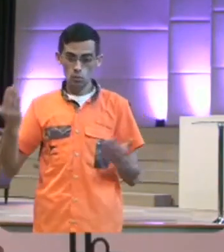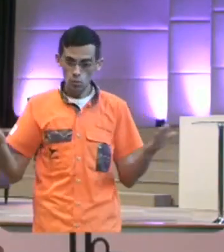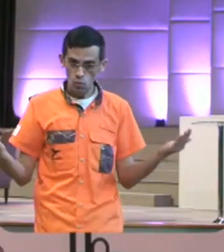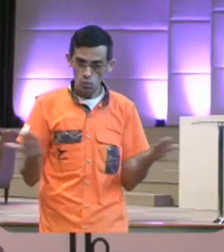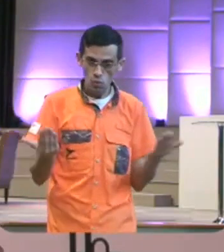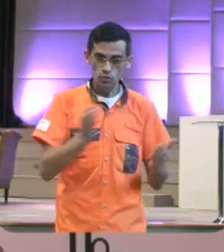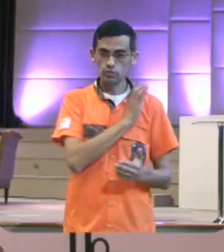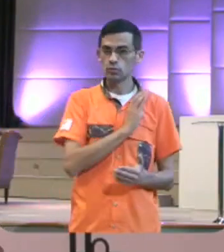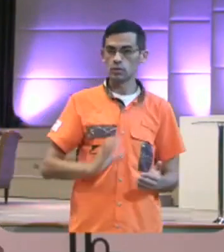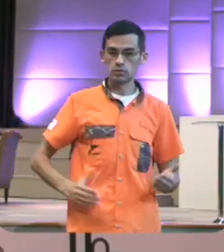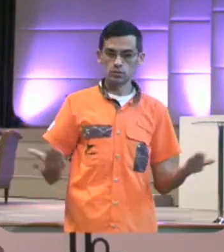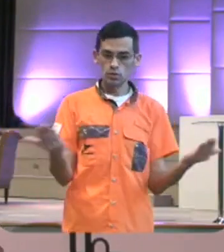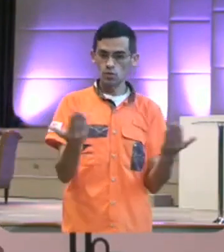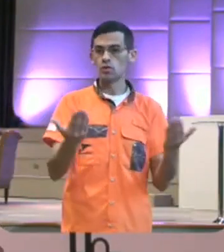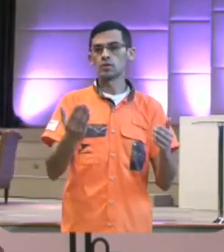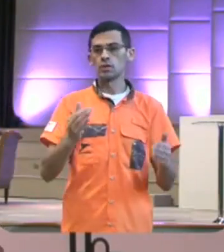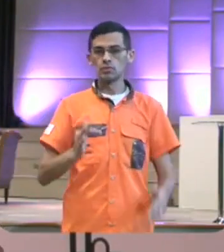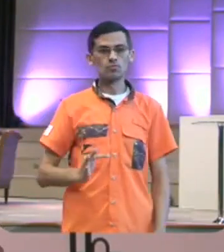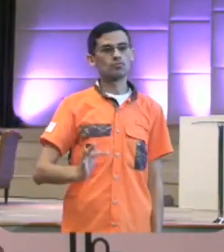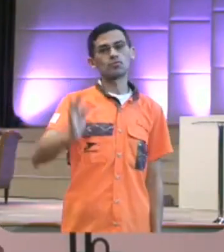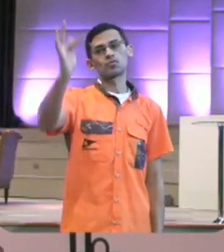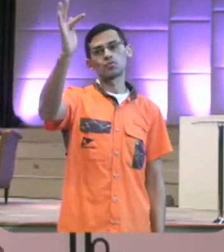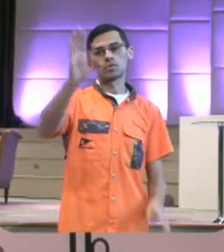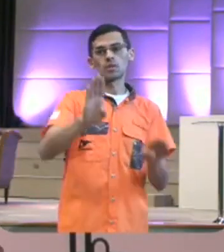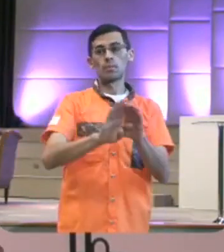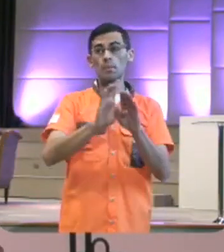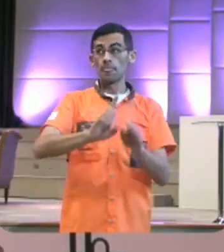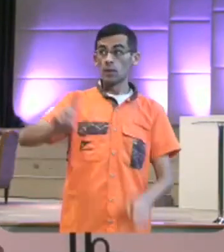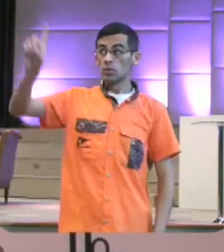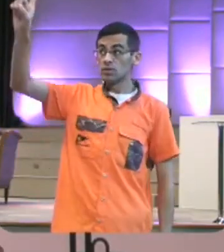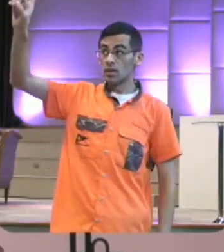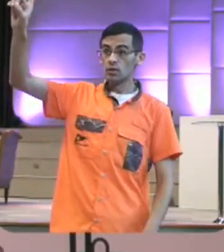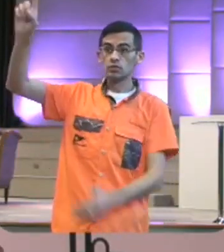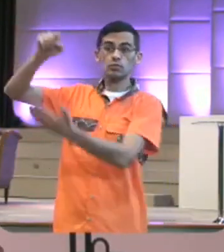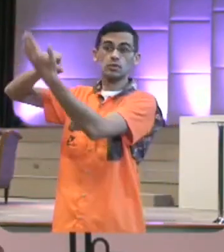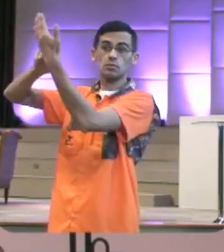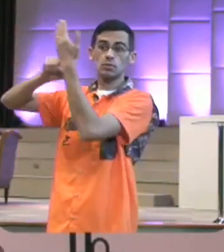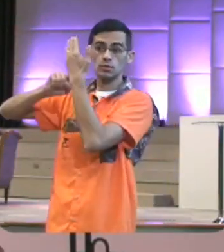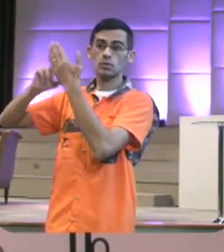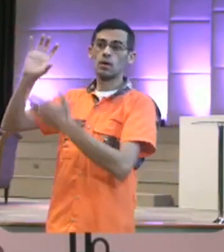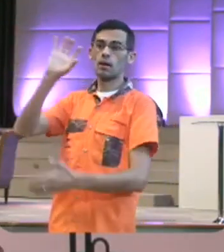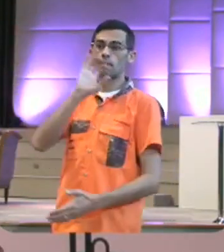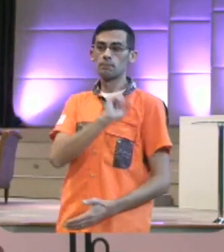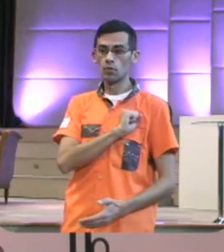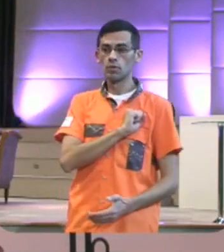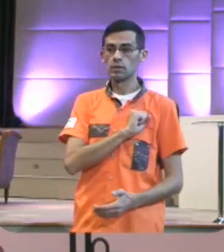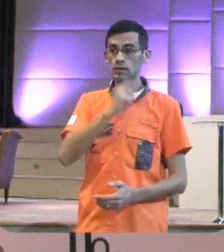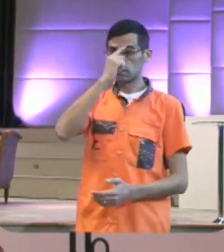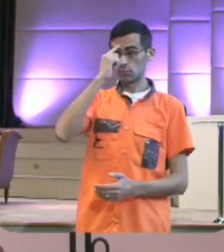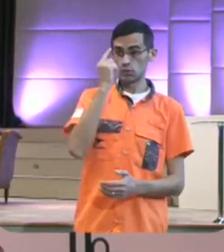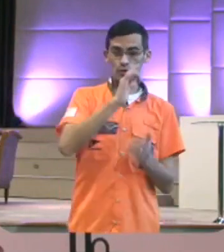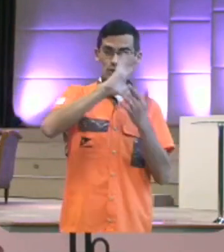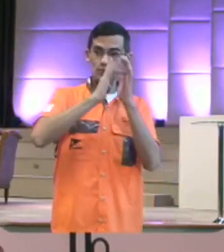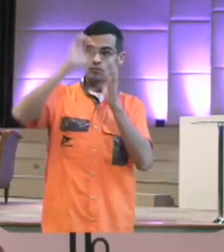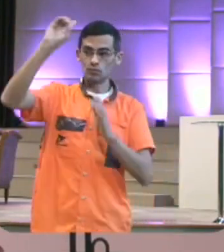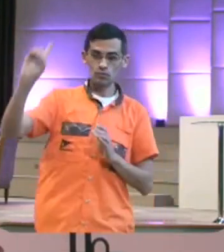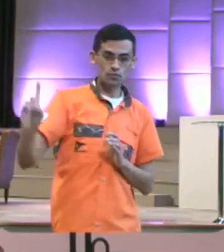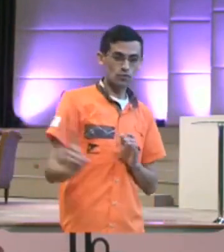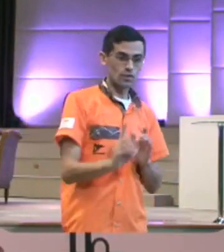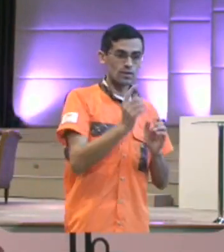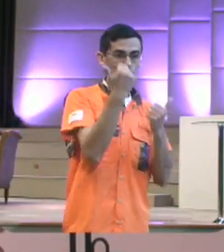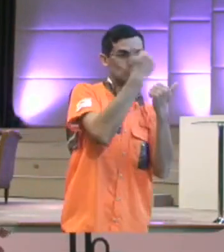Cristo de hoje. O mesmo Deus que nos amou a ponto de dar o seu Filho Jesus é o Deus que nos